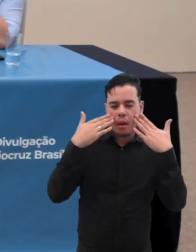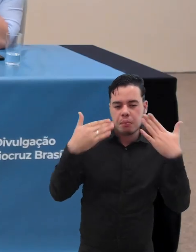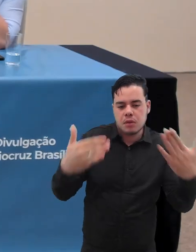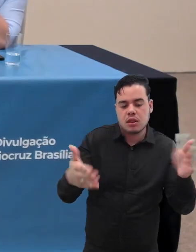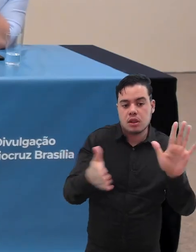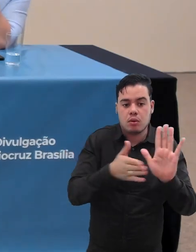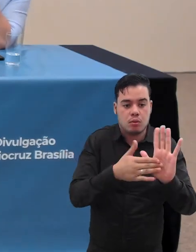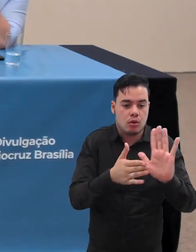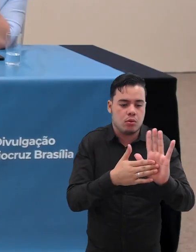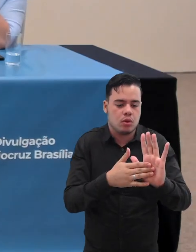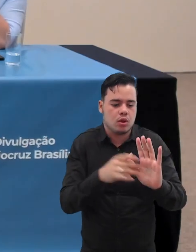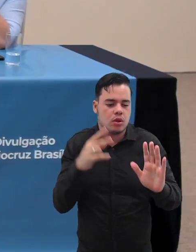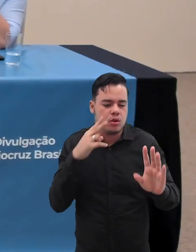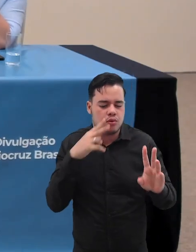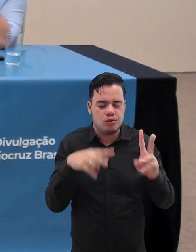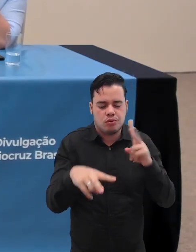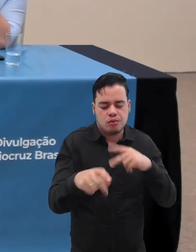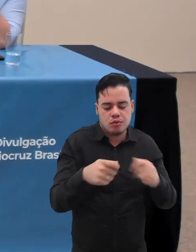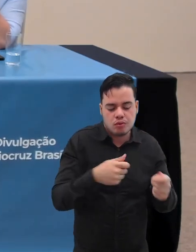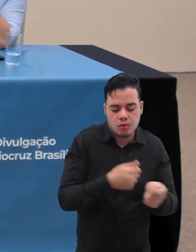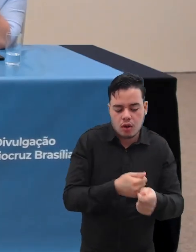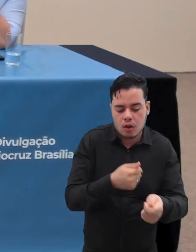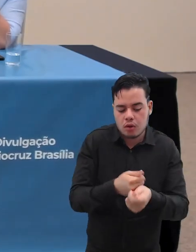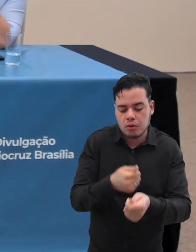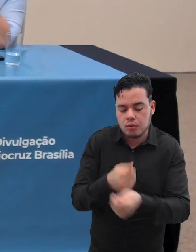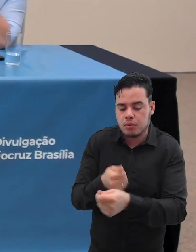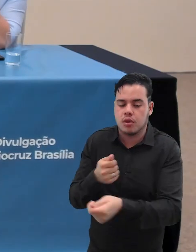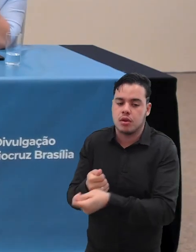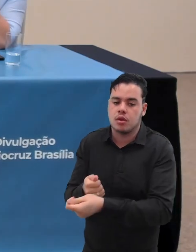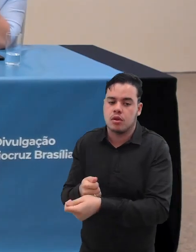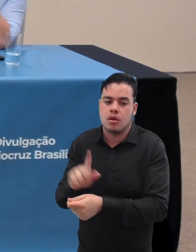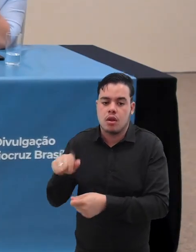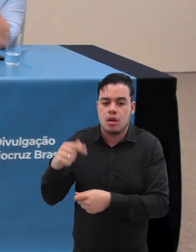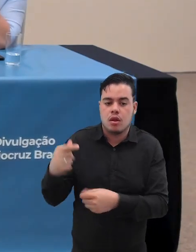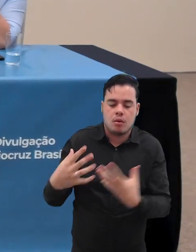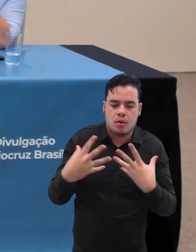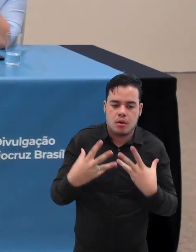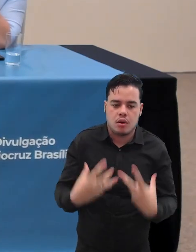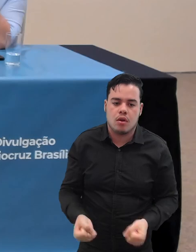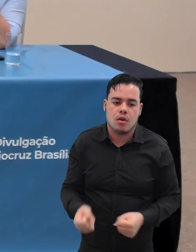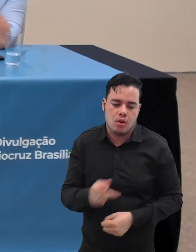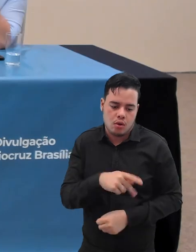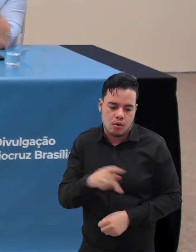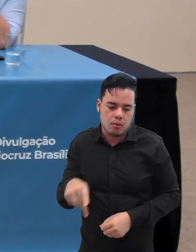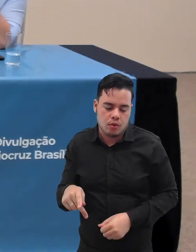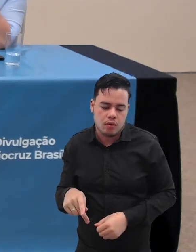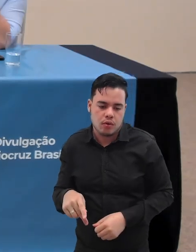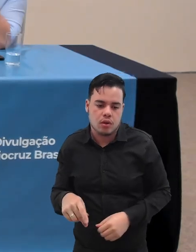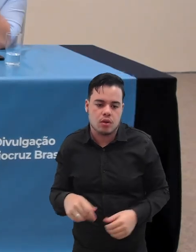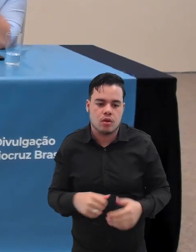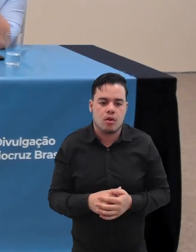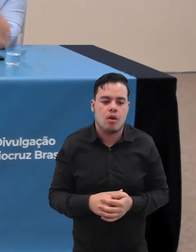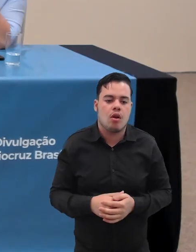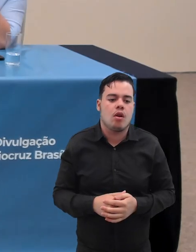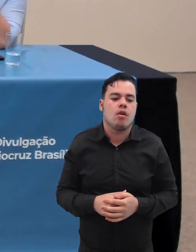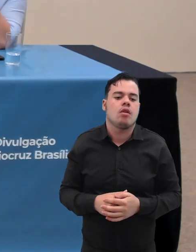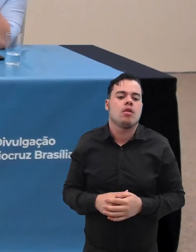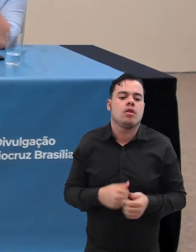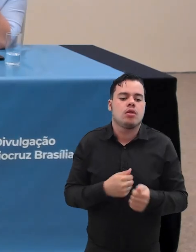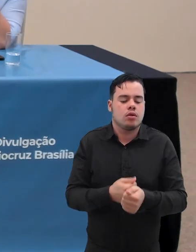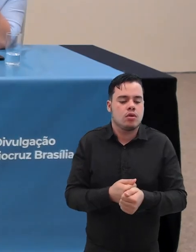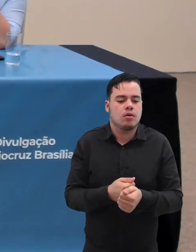vai acompanhar, a partir dos projetos que foram aprovados, com um professor pesquisador, essa rede de estudantes de